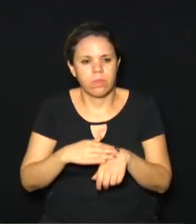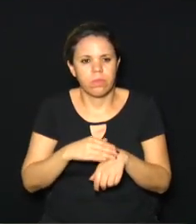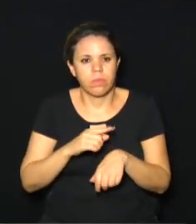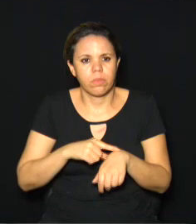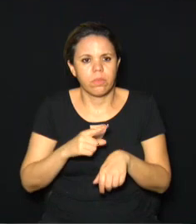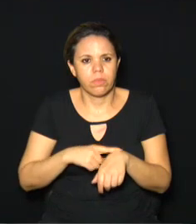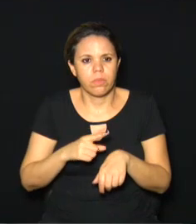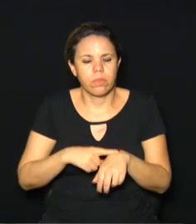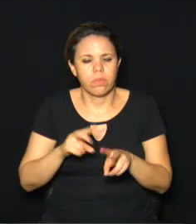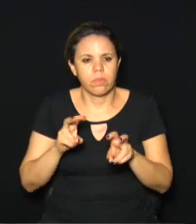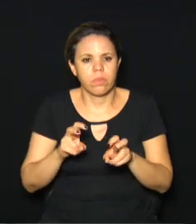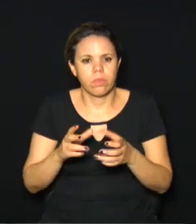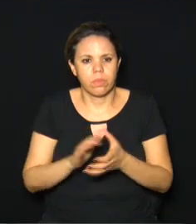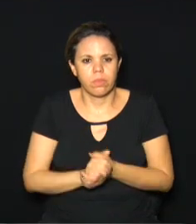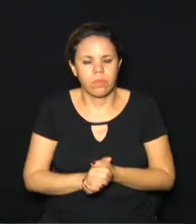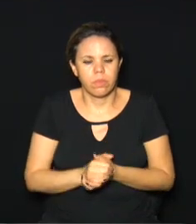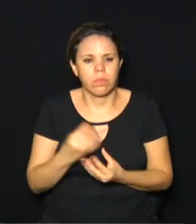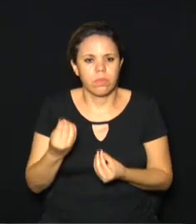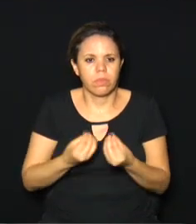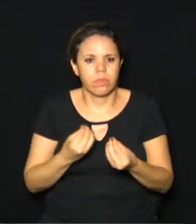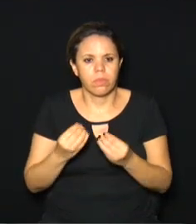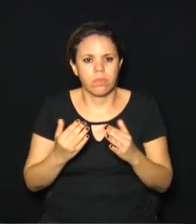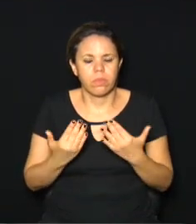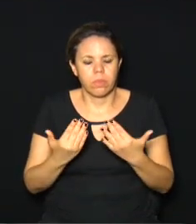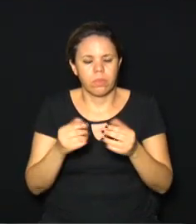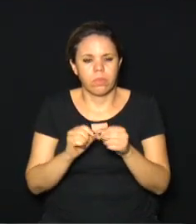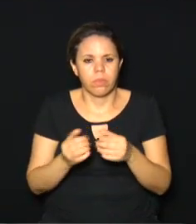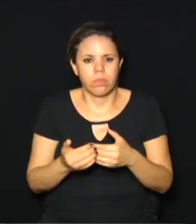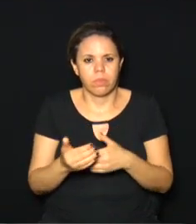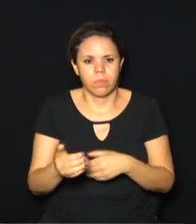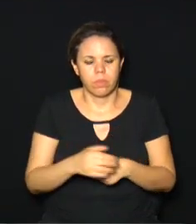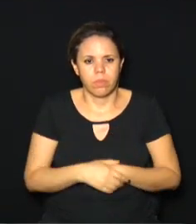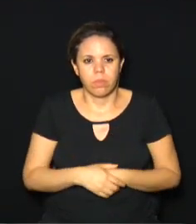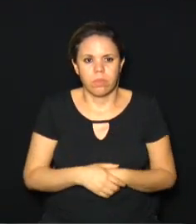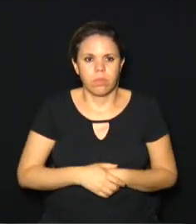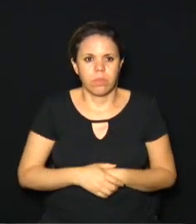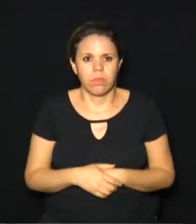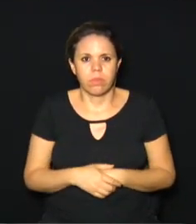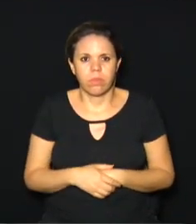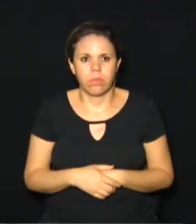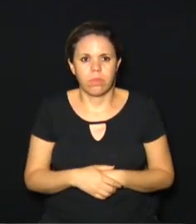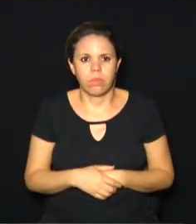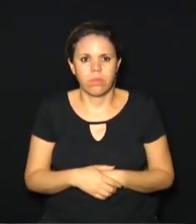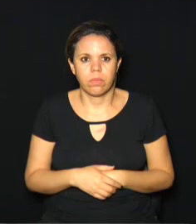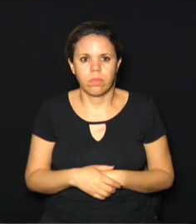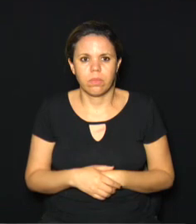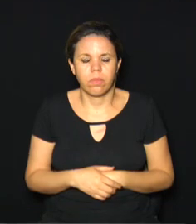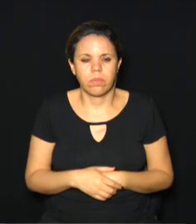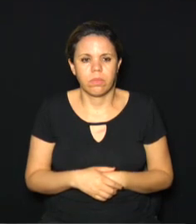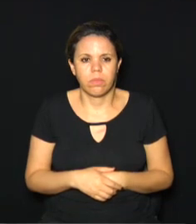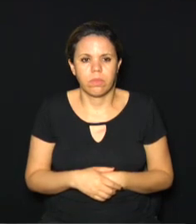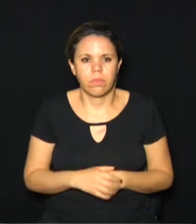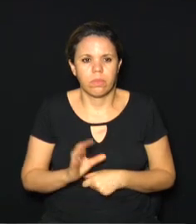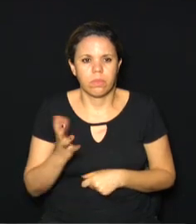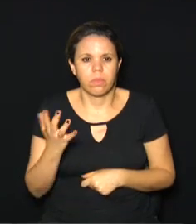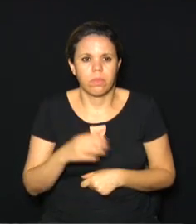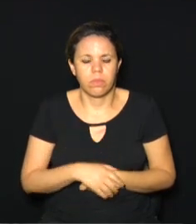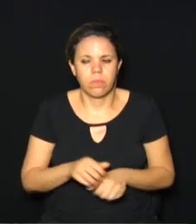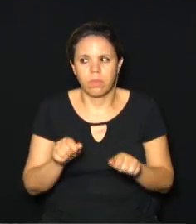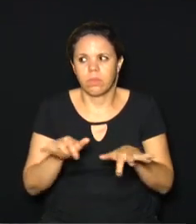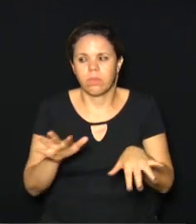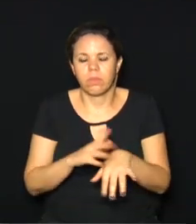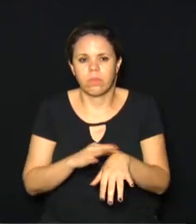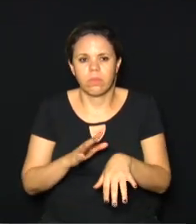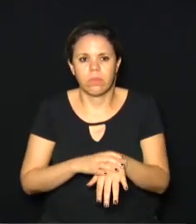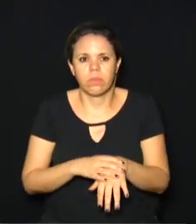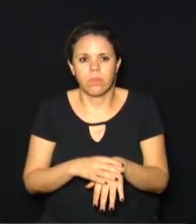né, sobre a questão de como é que nós vamos encarar isso daqui para frente, né? Quer dizer que quando vem uma pandemia, quando vem